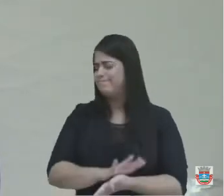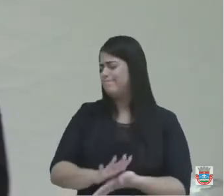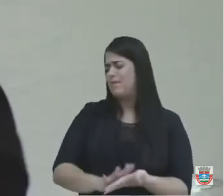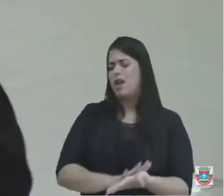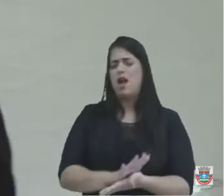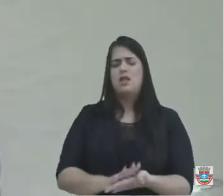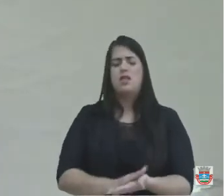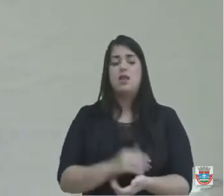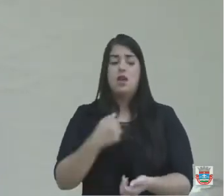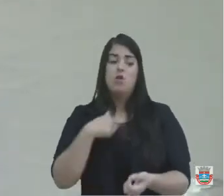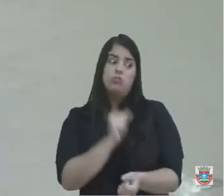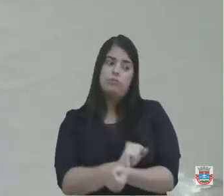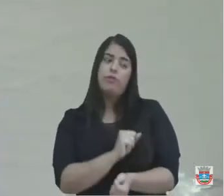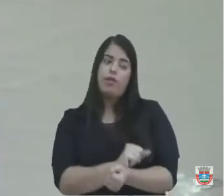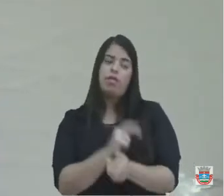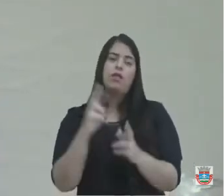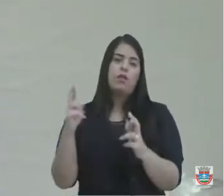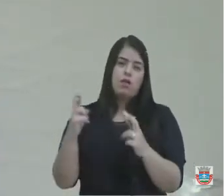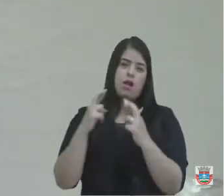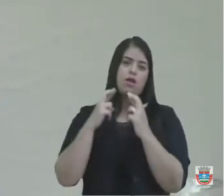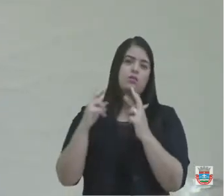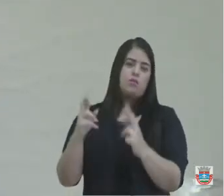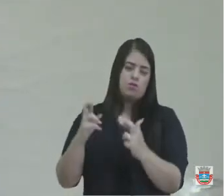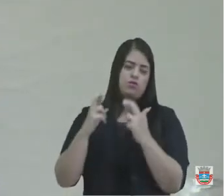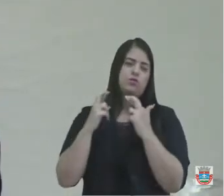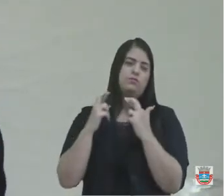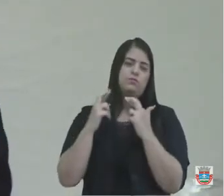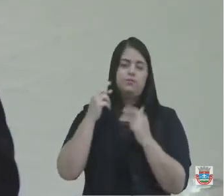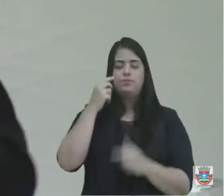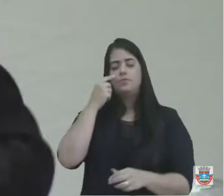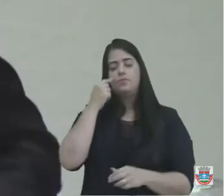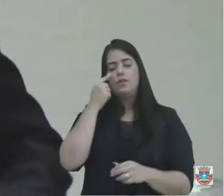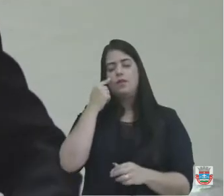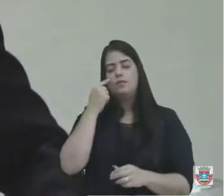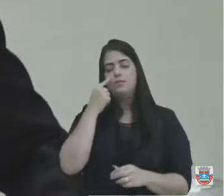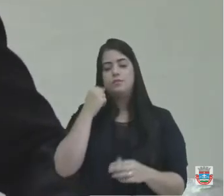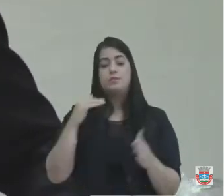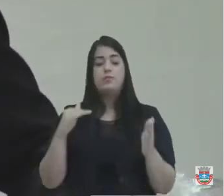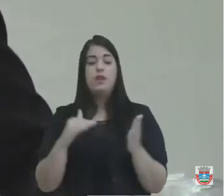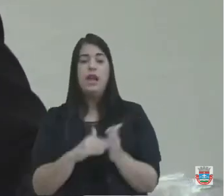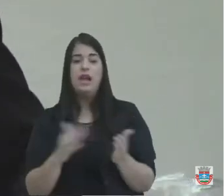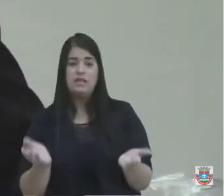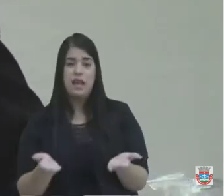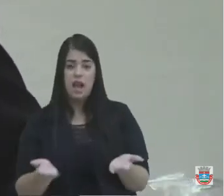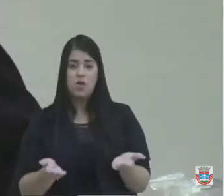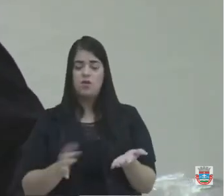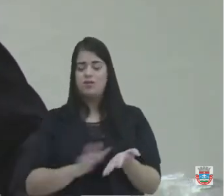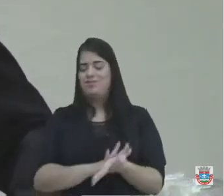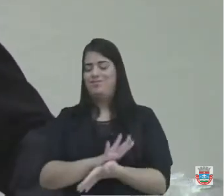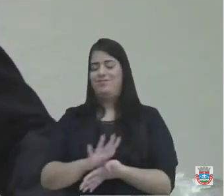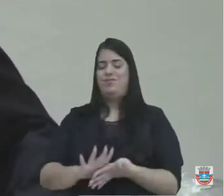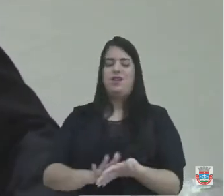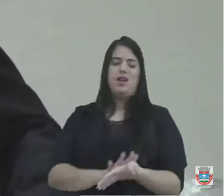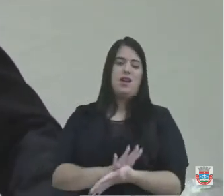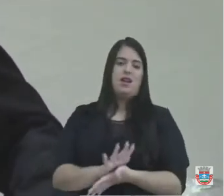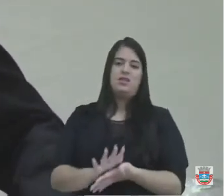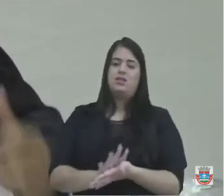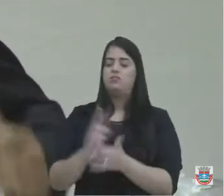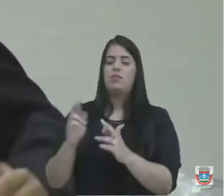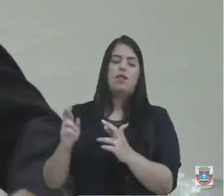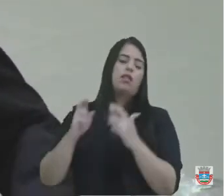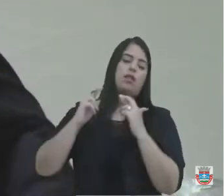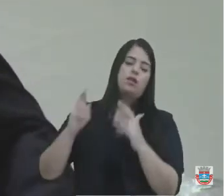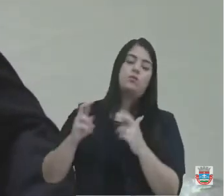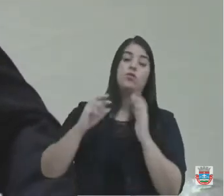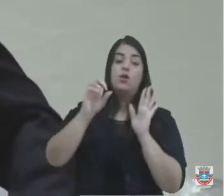virar as respostas Presidente e até o momento não chegaram aqui as respostas